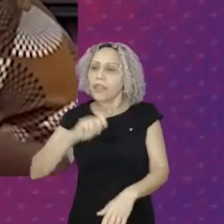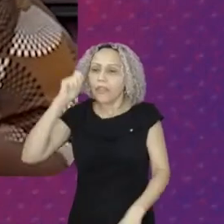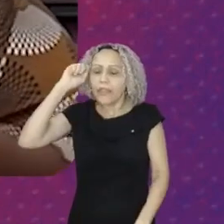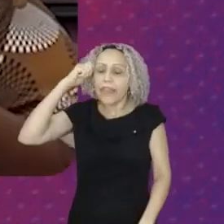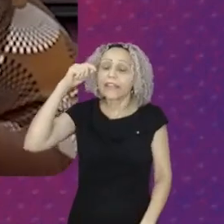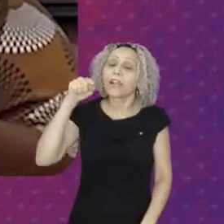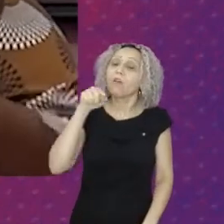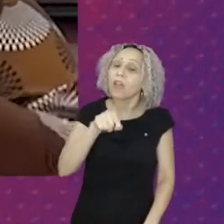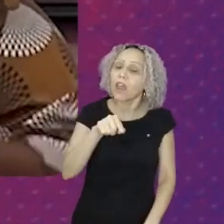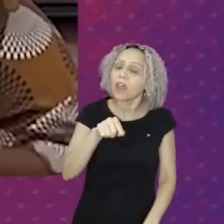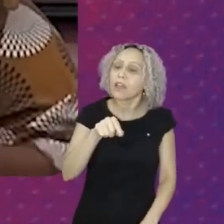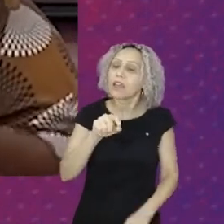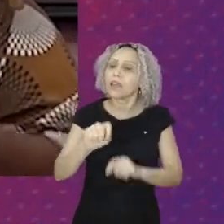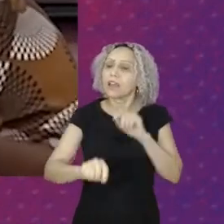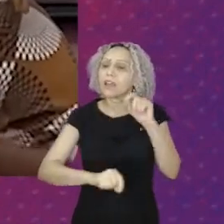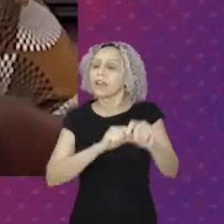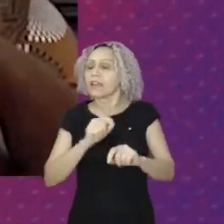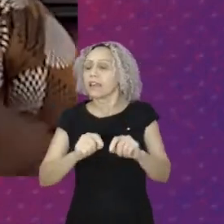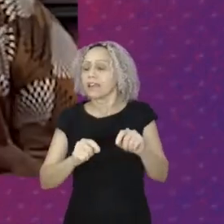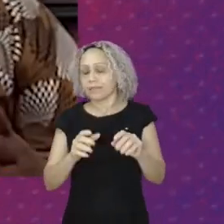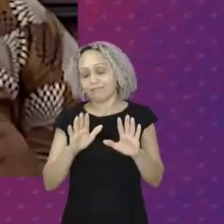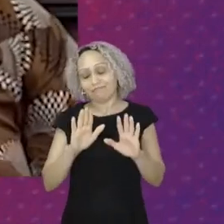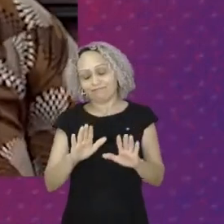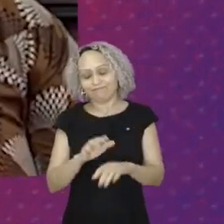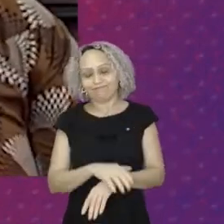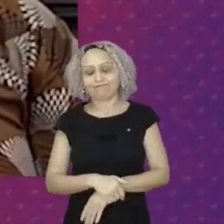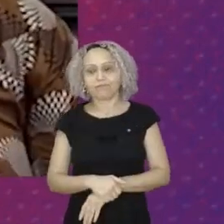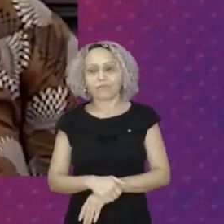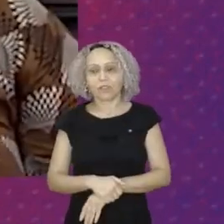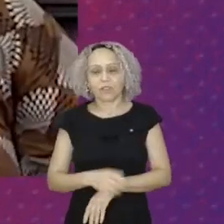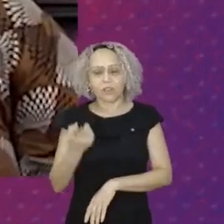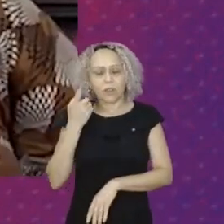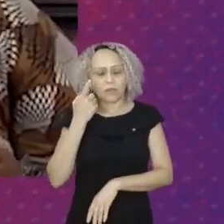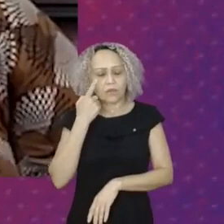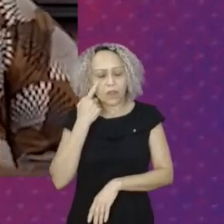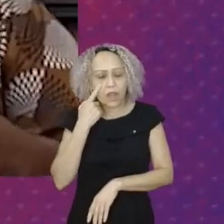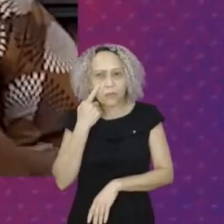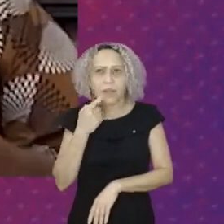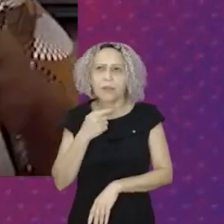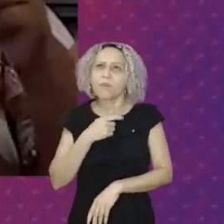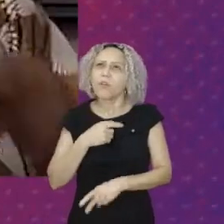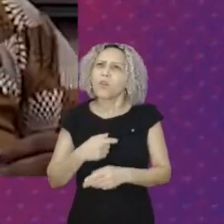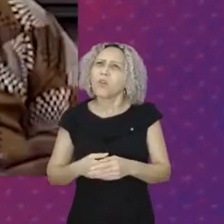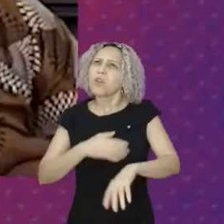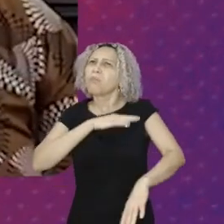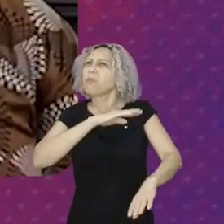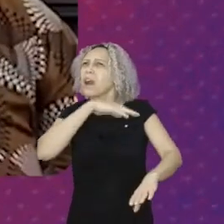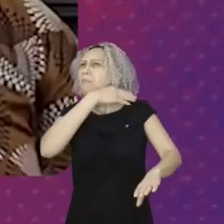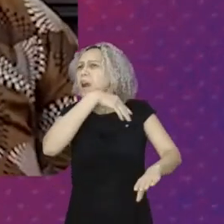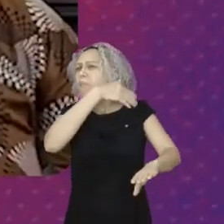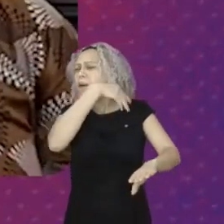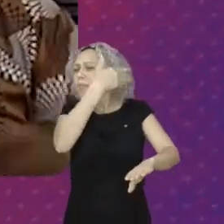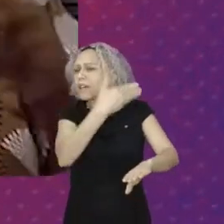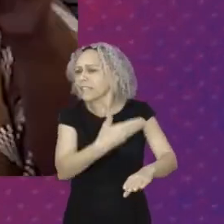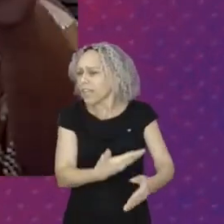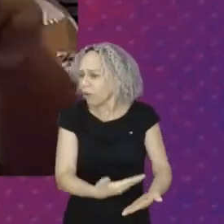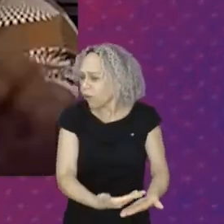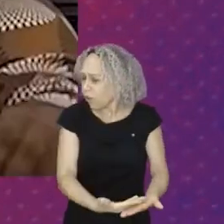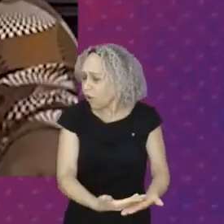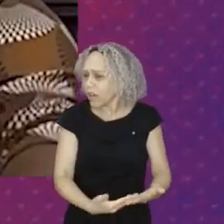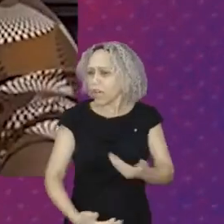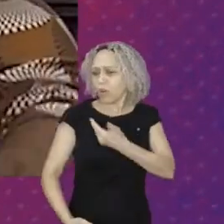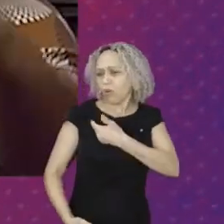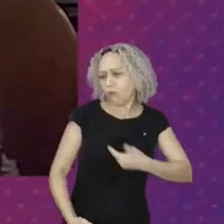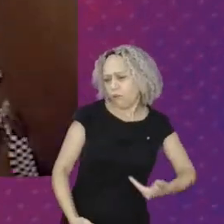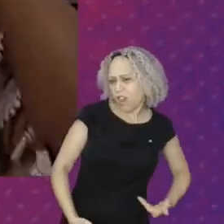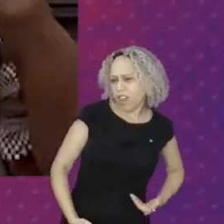gente pensa que muitos governos não fizeram nada e que muitos professores não fizeram nada, seja dentro